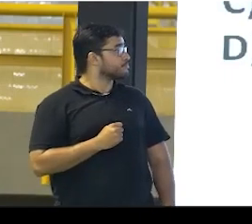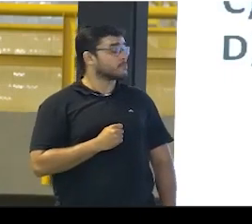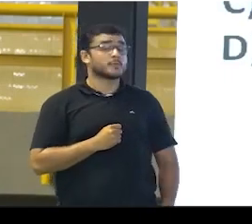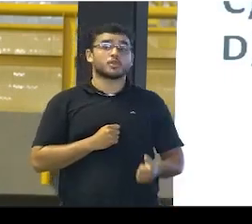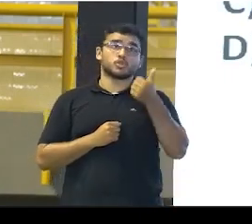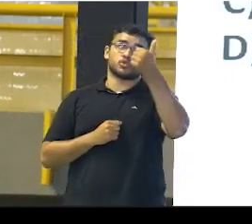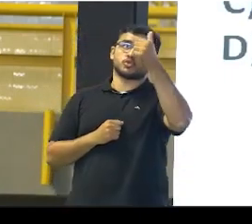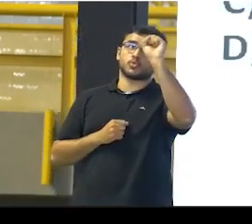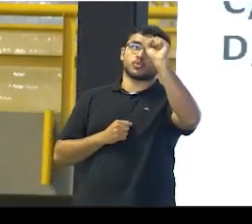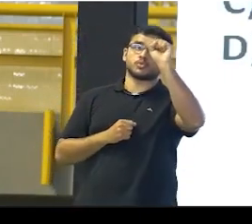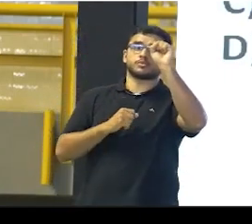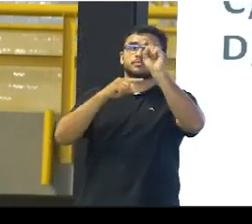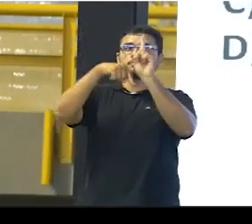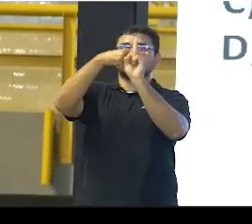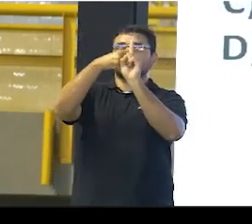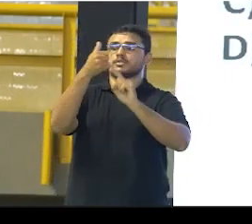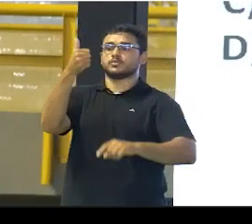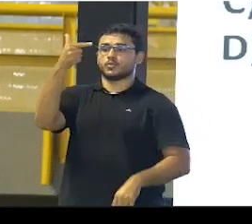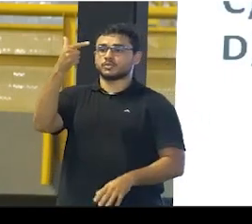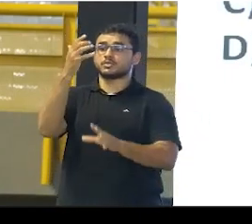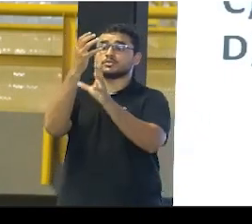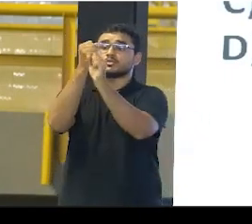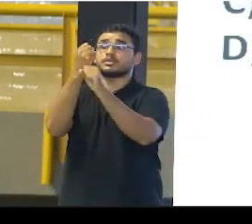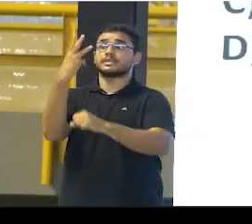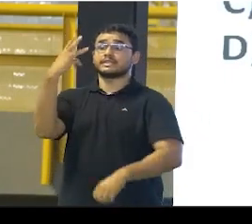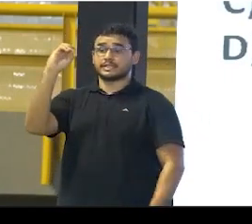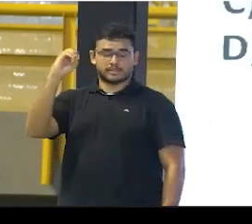Eu sei que cabem 1.200 cadeiras.